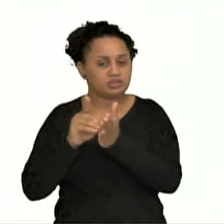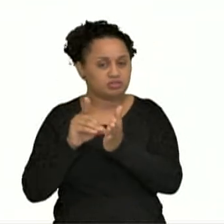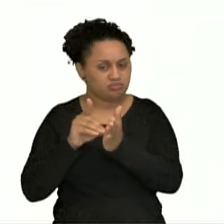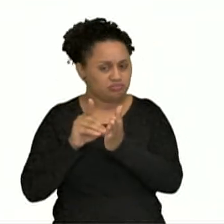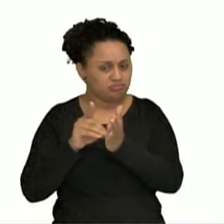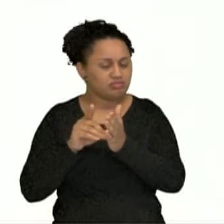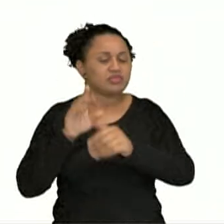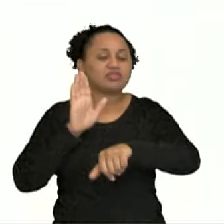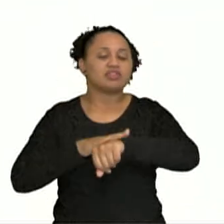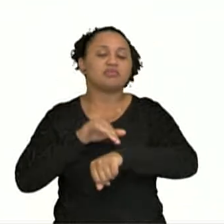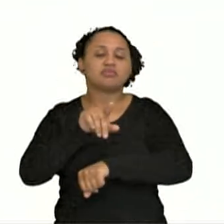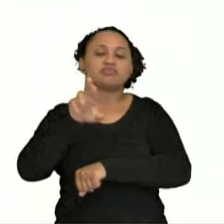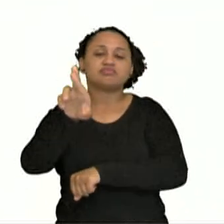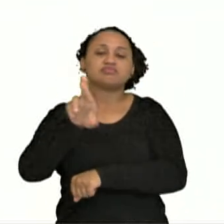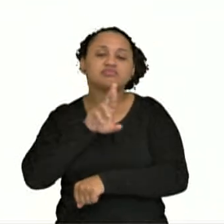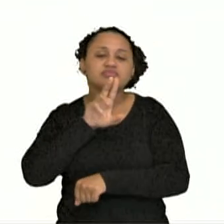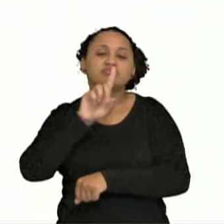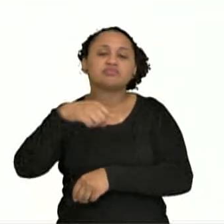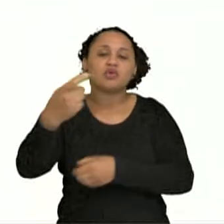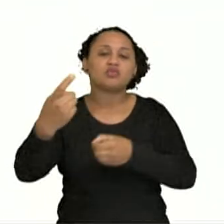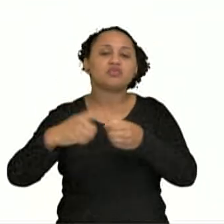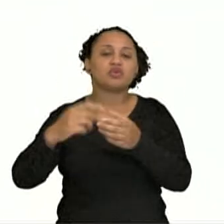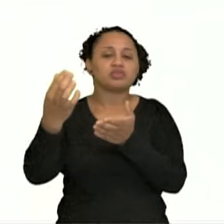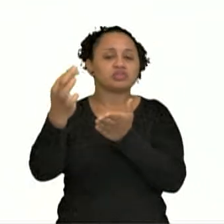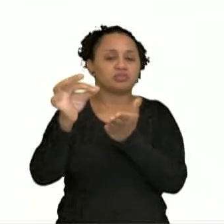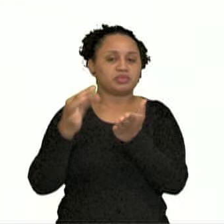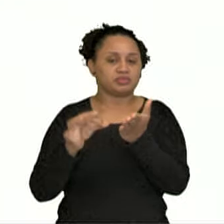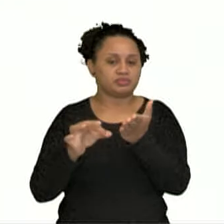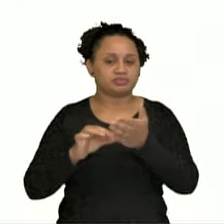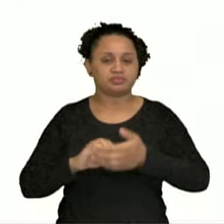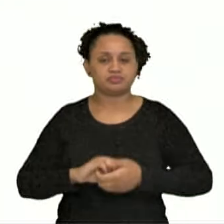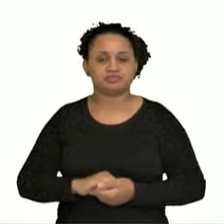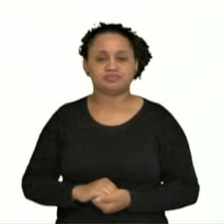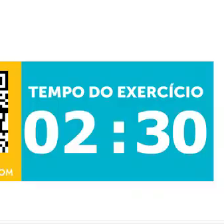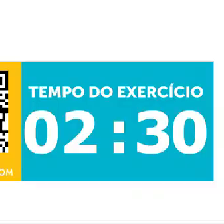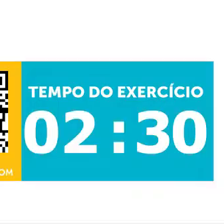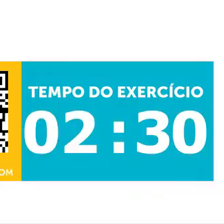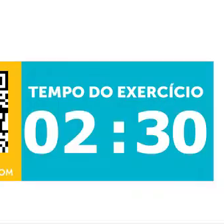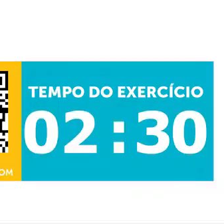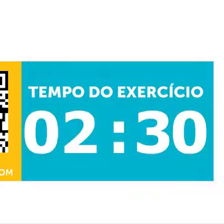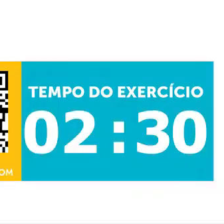para vocês responderem e eu já volto para fazermos a correção.